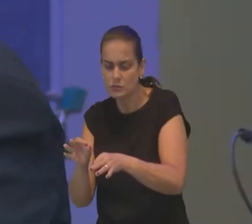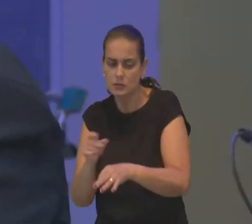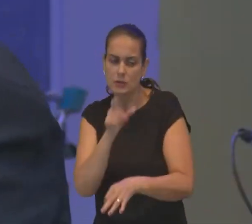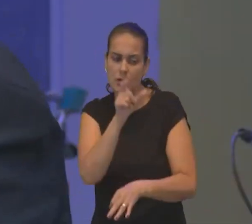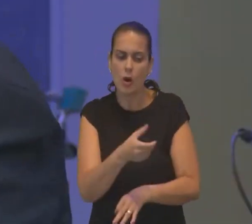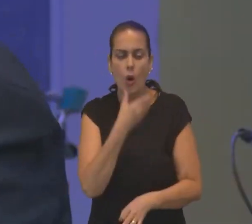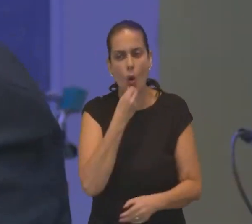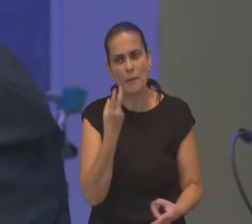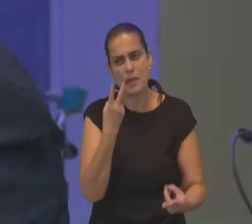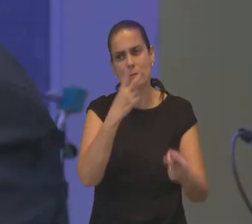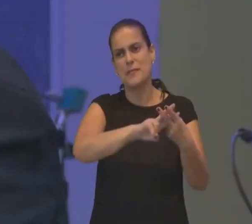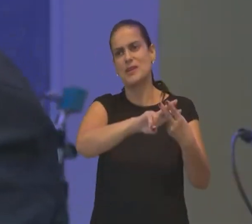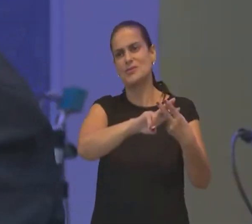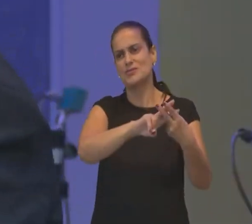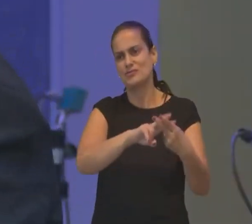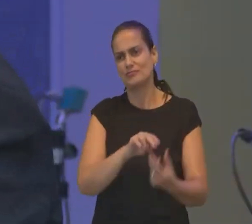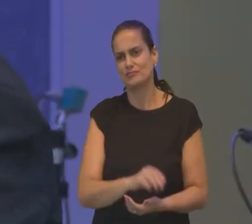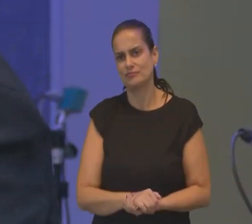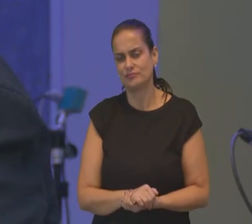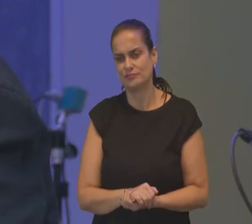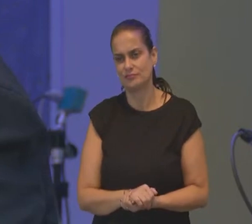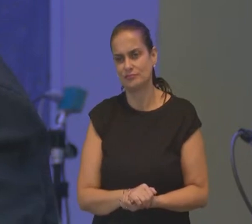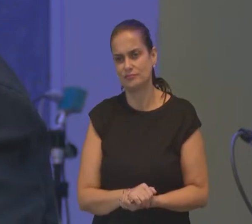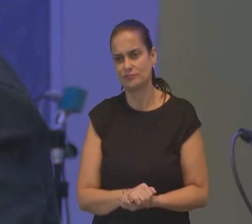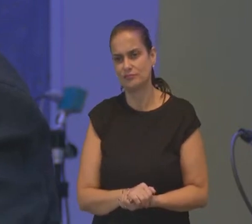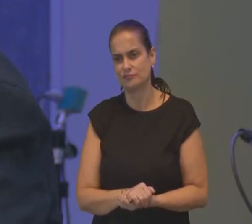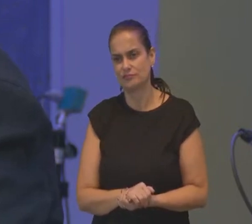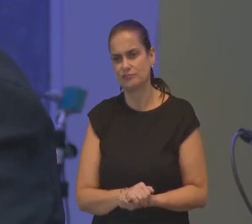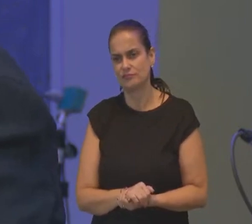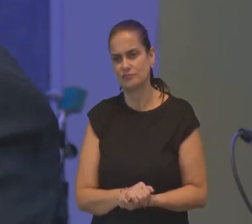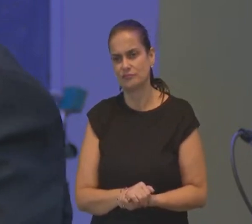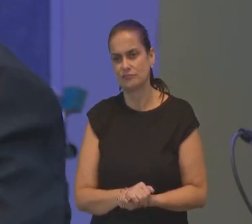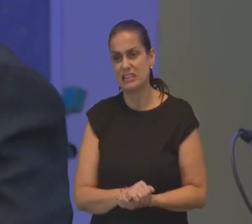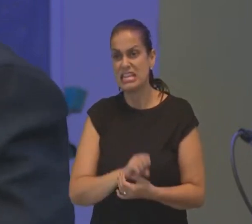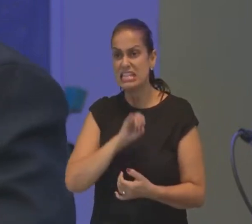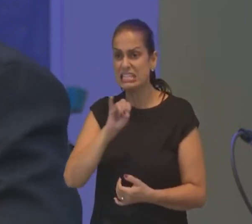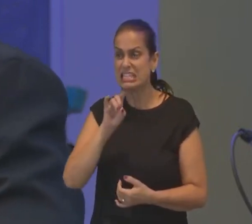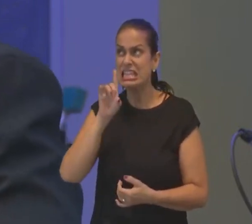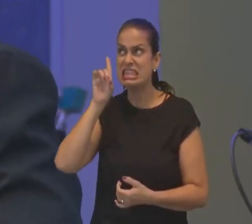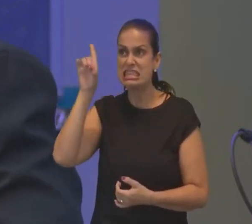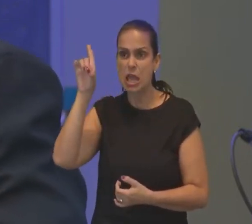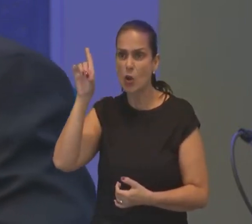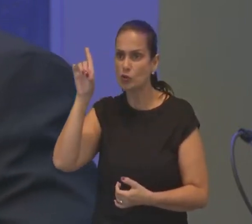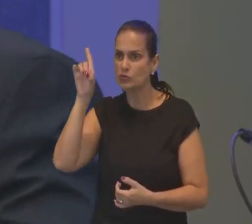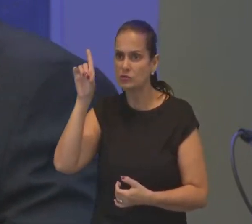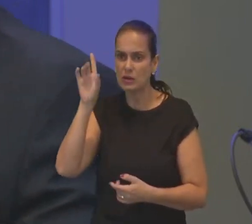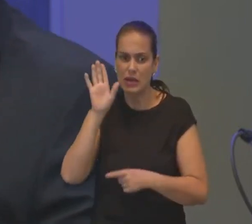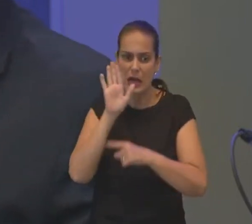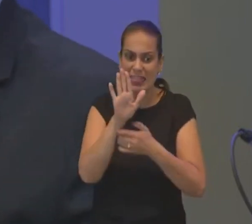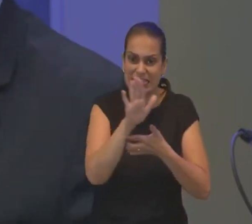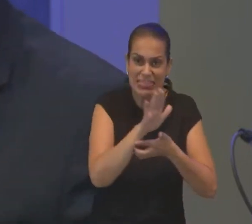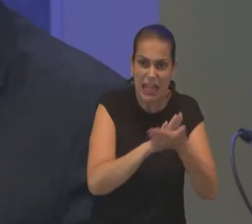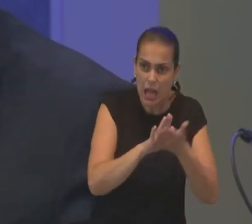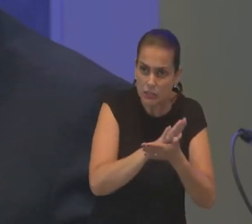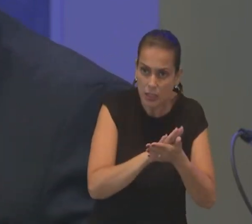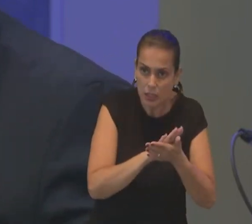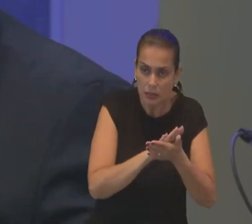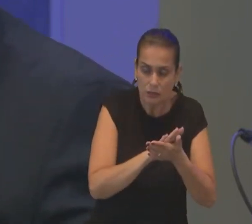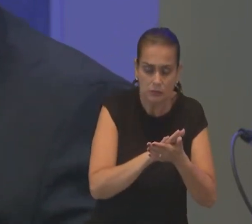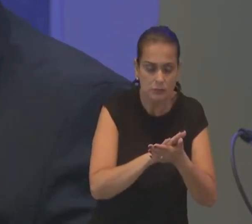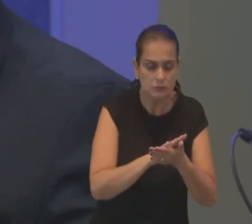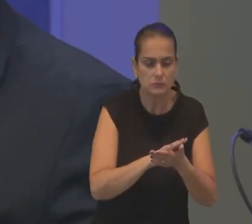preso. Estava preso. Se Deus não tivesse chegado na vida de Alexandre, Alexandre era morto.